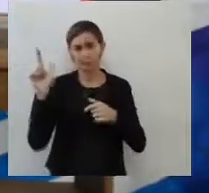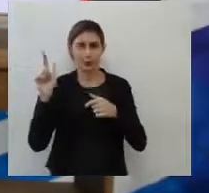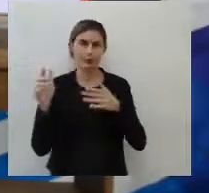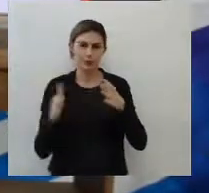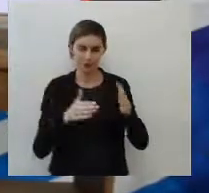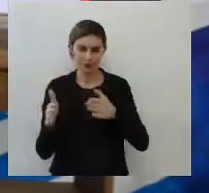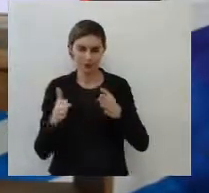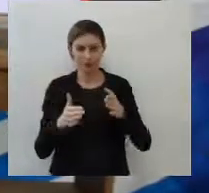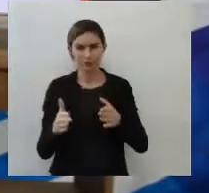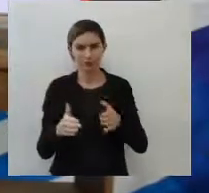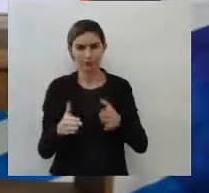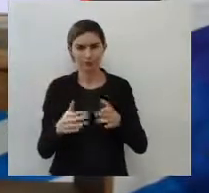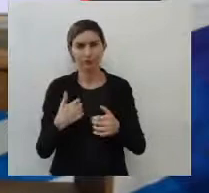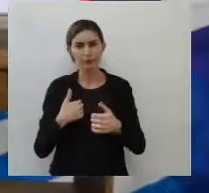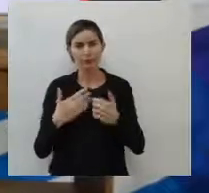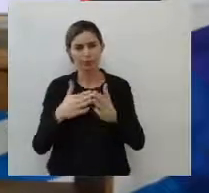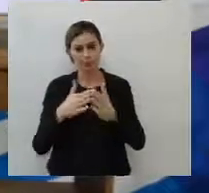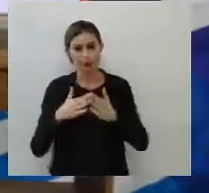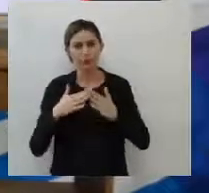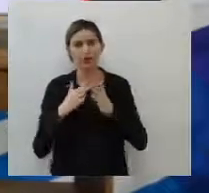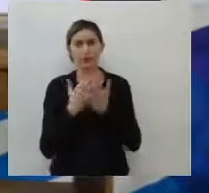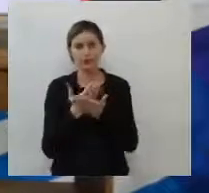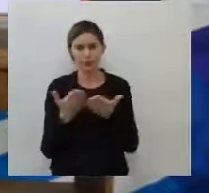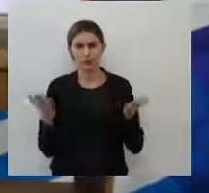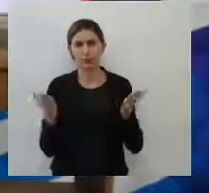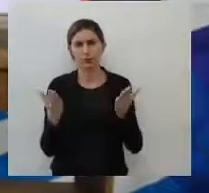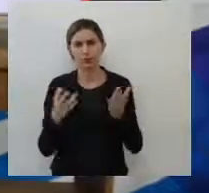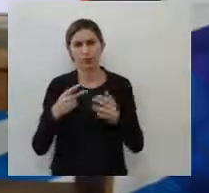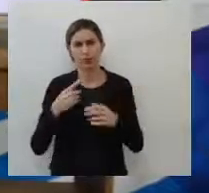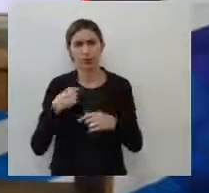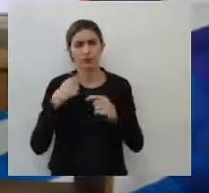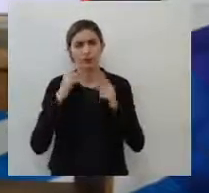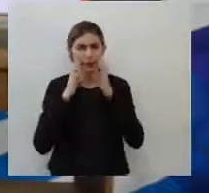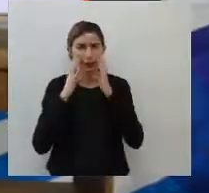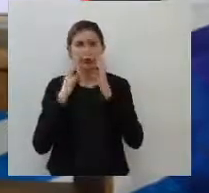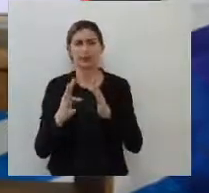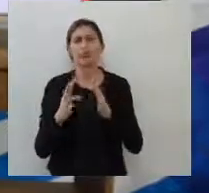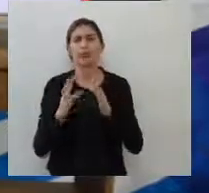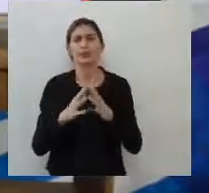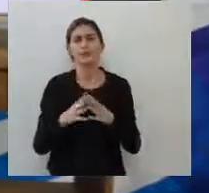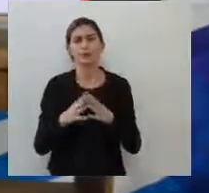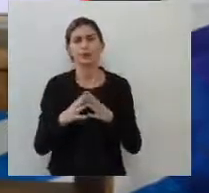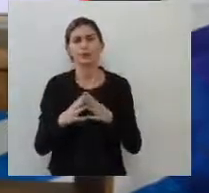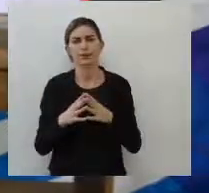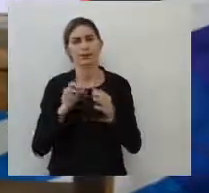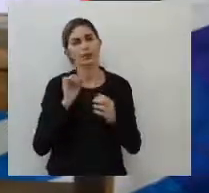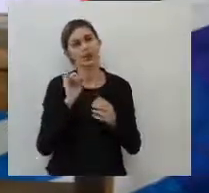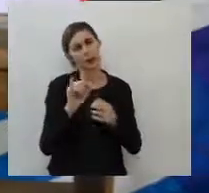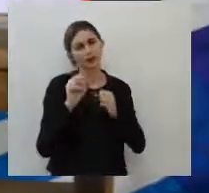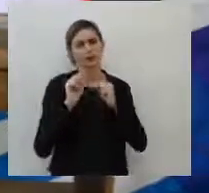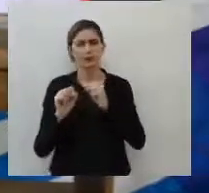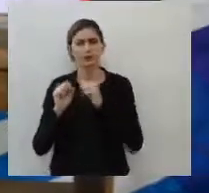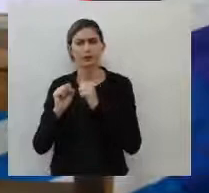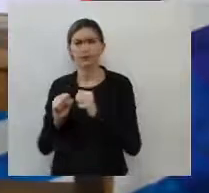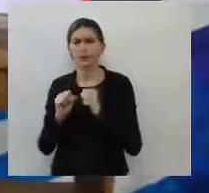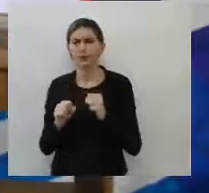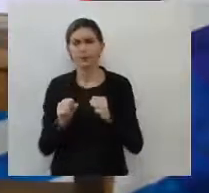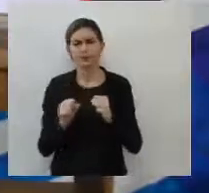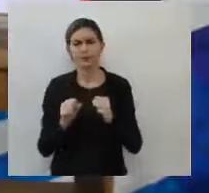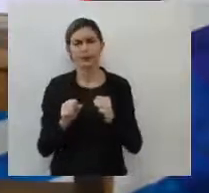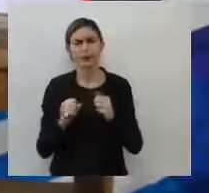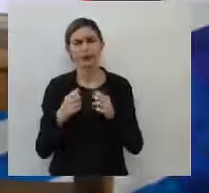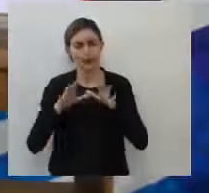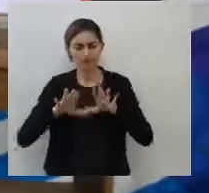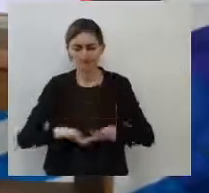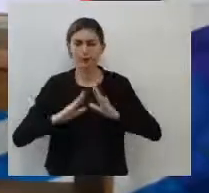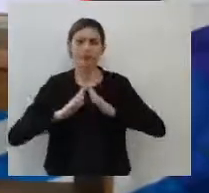outro período. Eu peço a você que se ligue no seguinte: se puder, fique